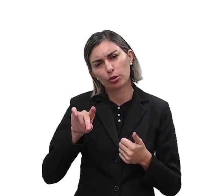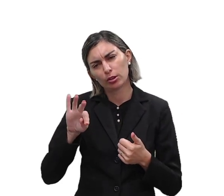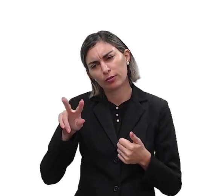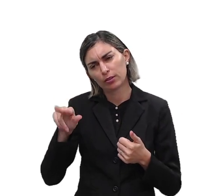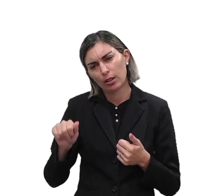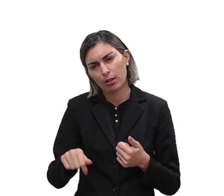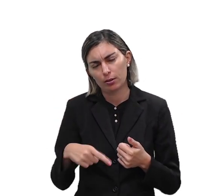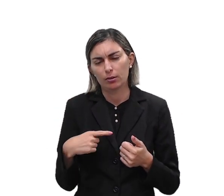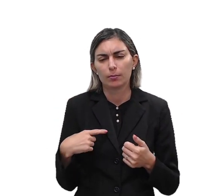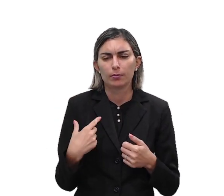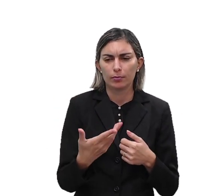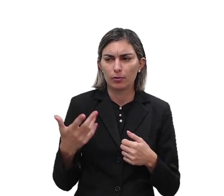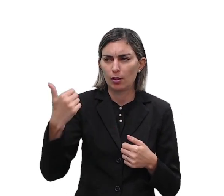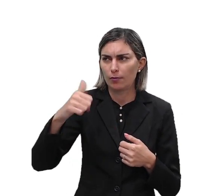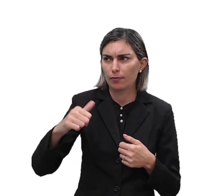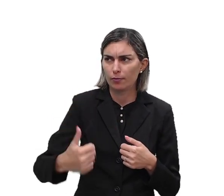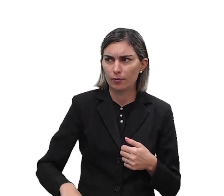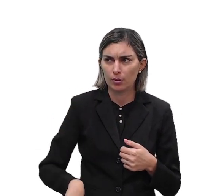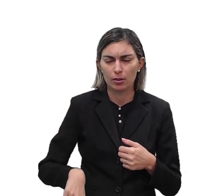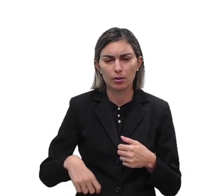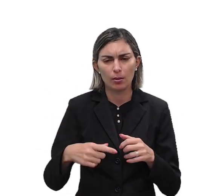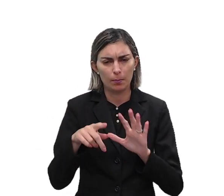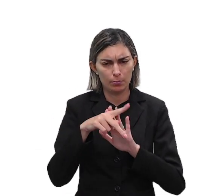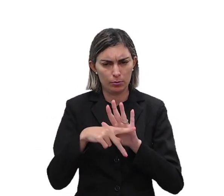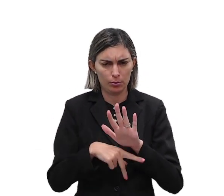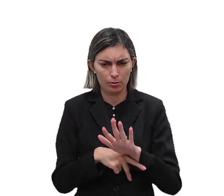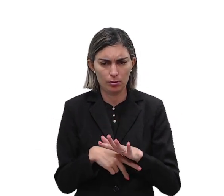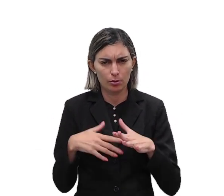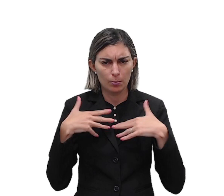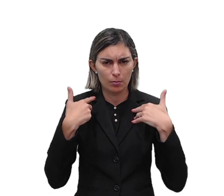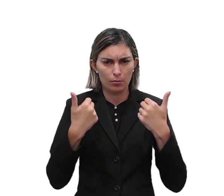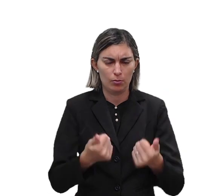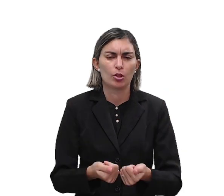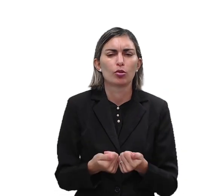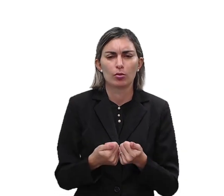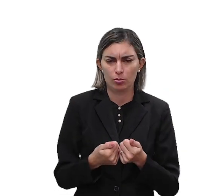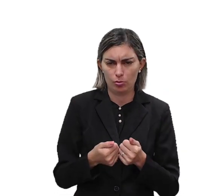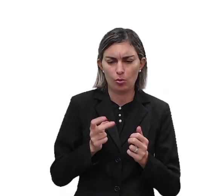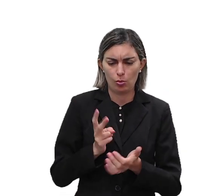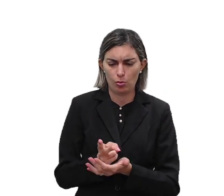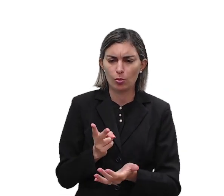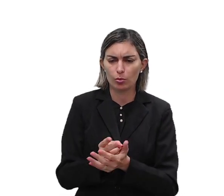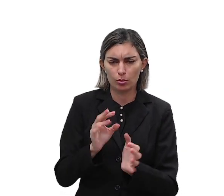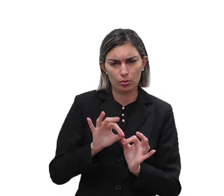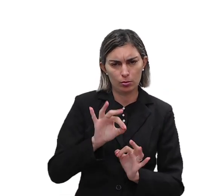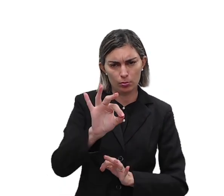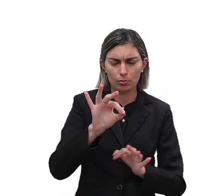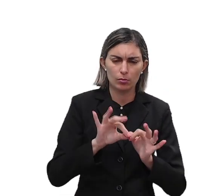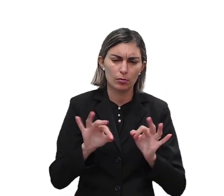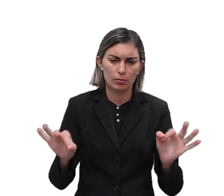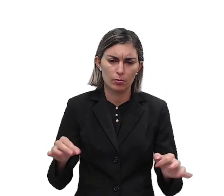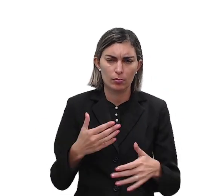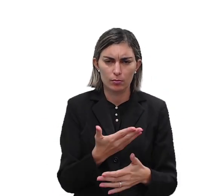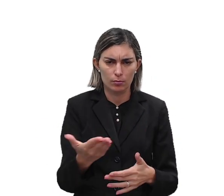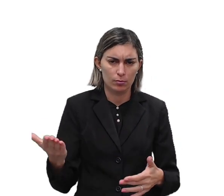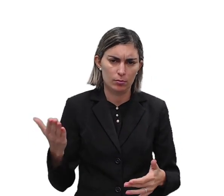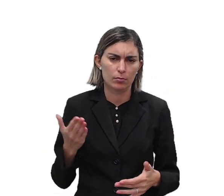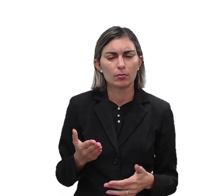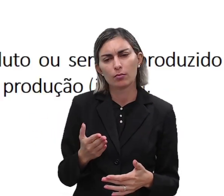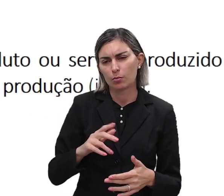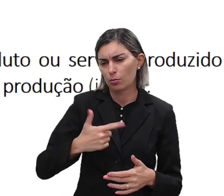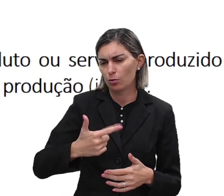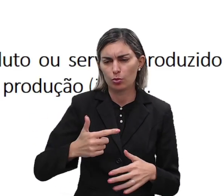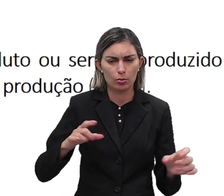meço produtividade, avalio produtividade, planejo produtividade, melhoro produtividade e continuo medindo produtividade para que esse ciclo